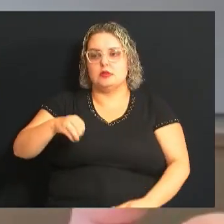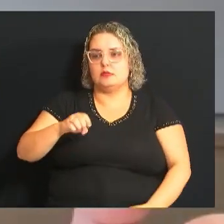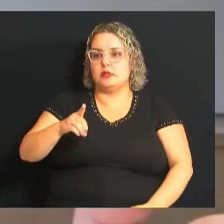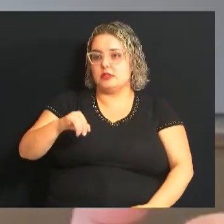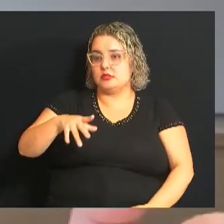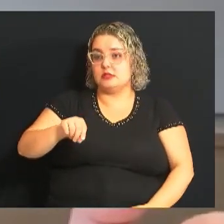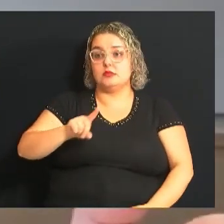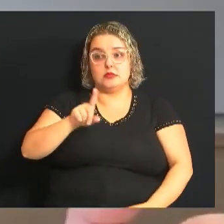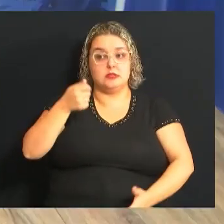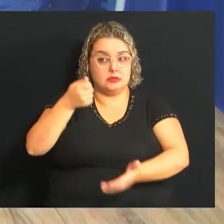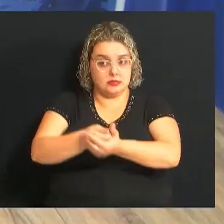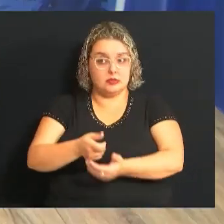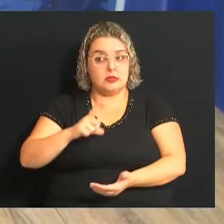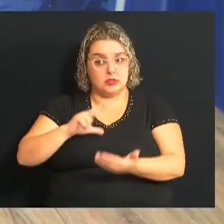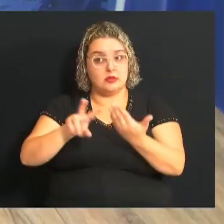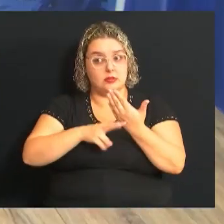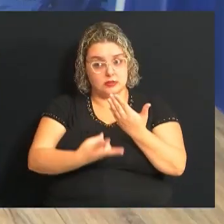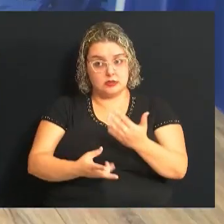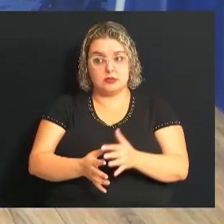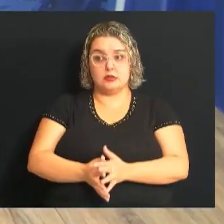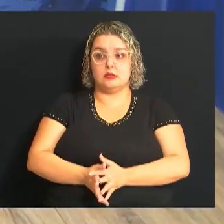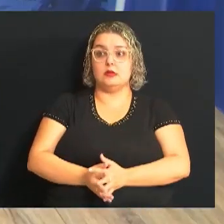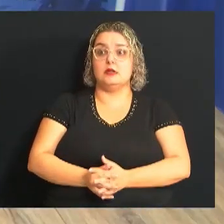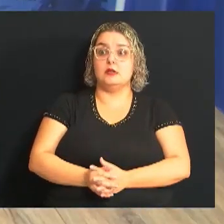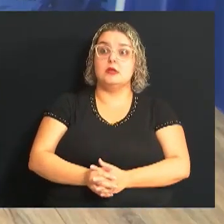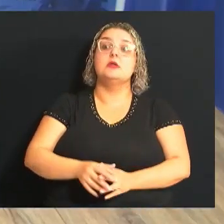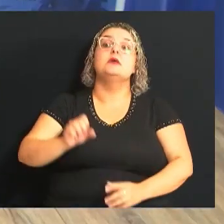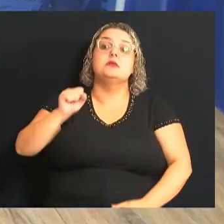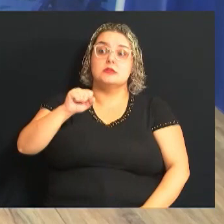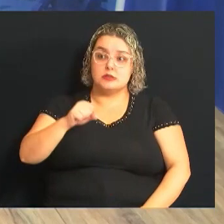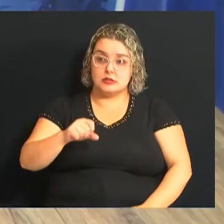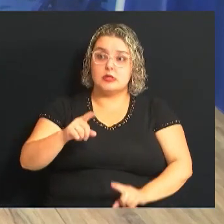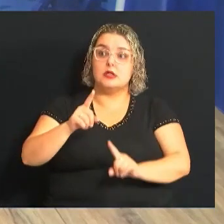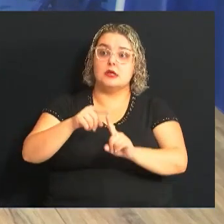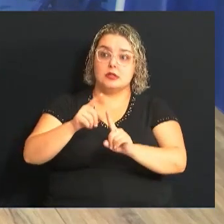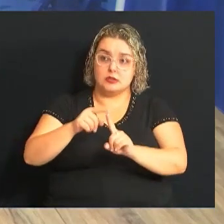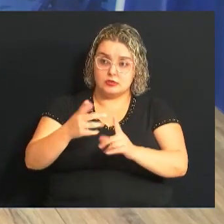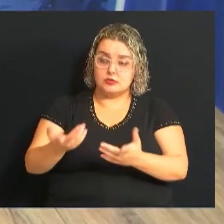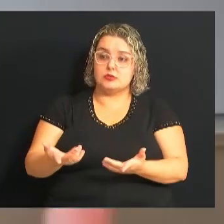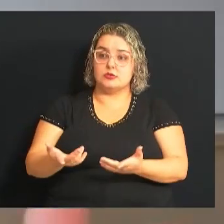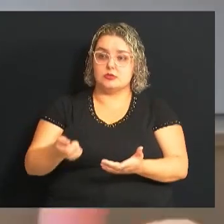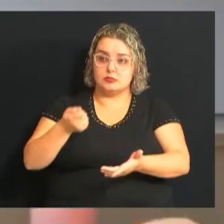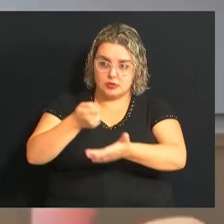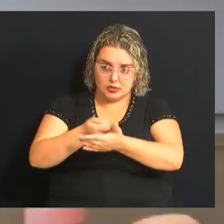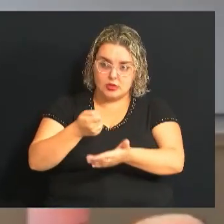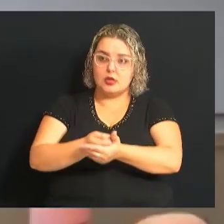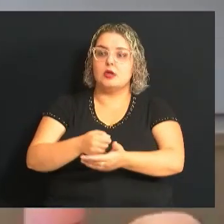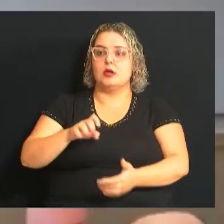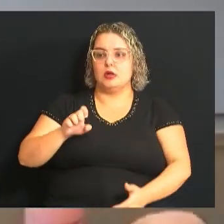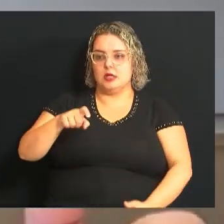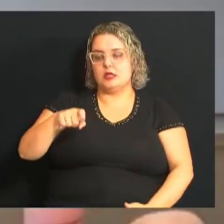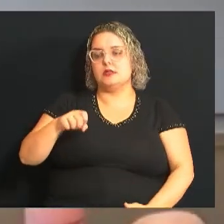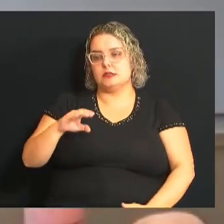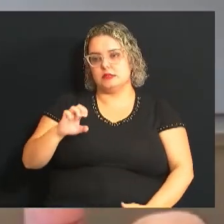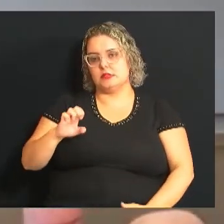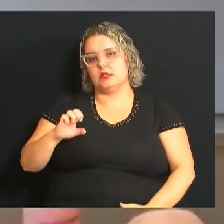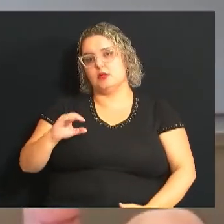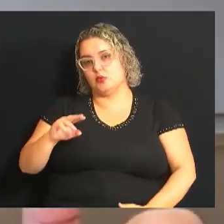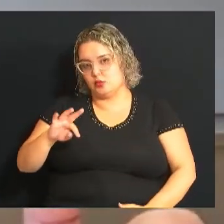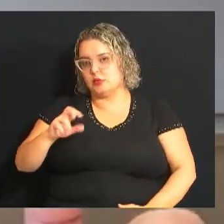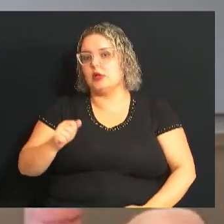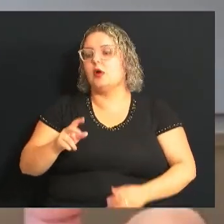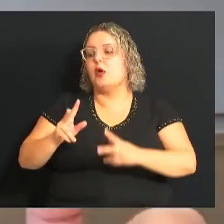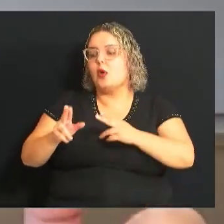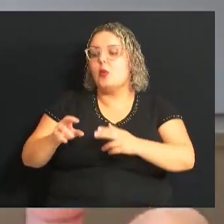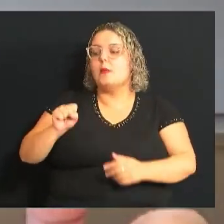tem consequências. Sim, é um título que você executa como a sentença, exatamente. Odora, um